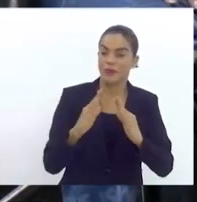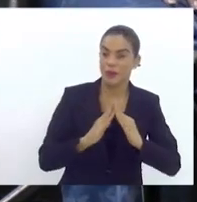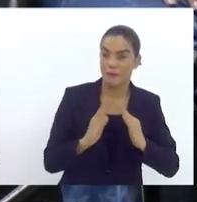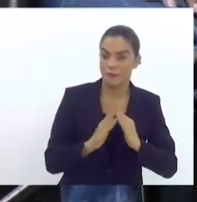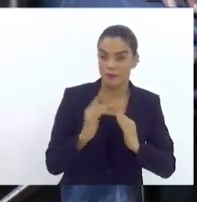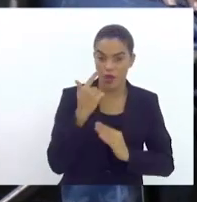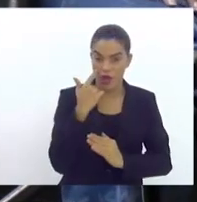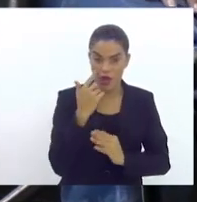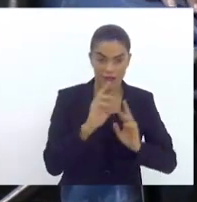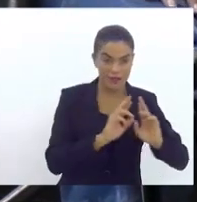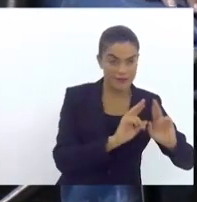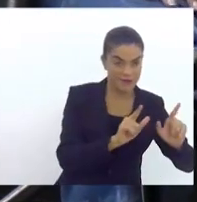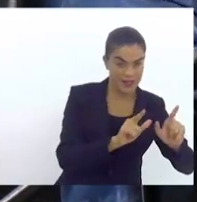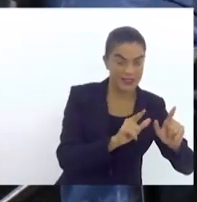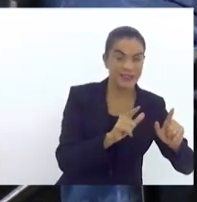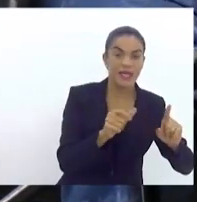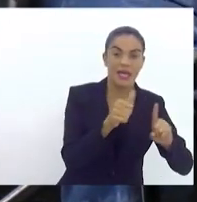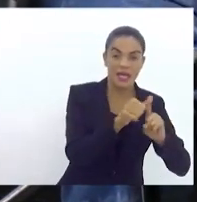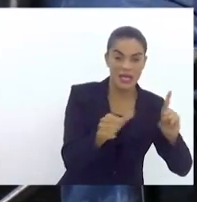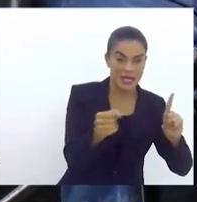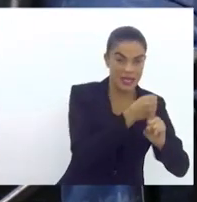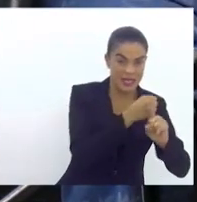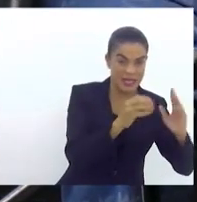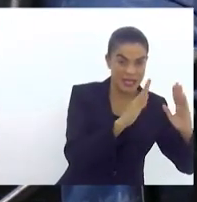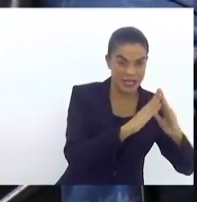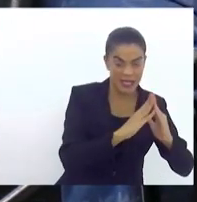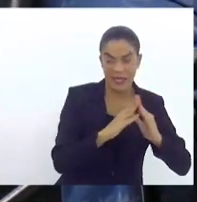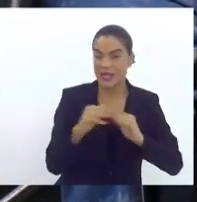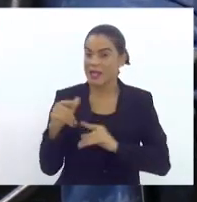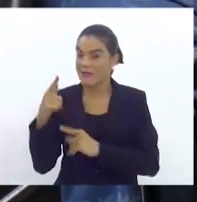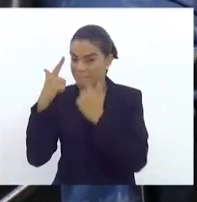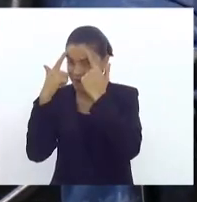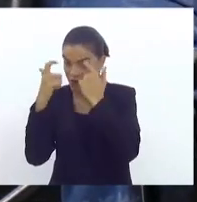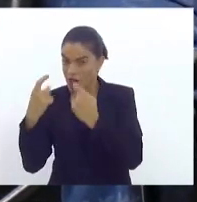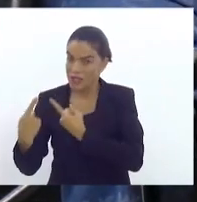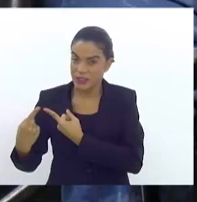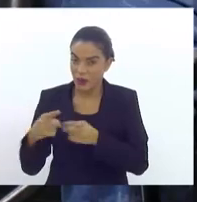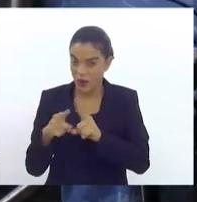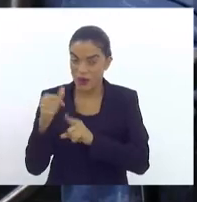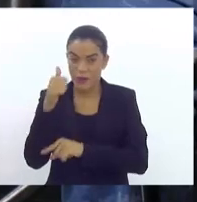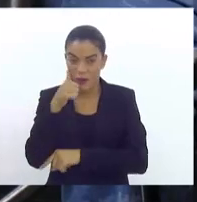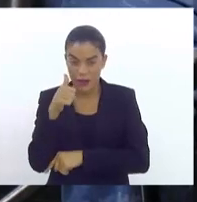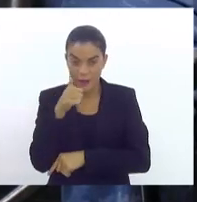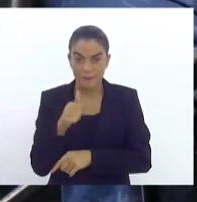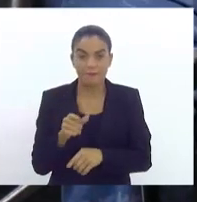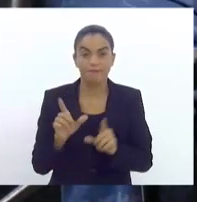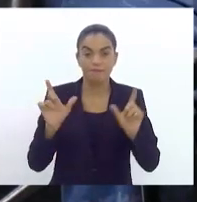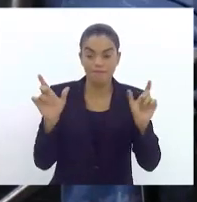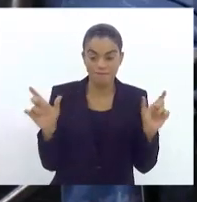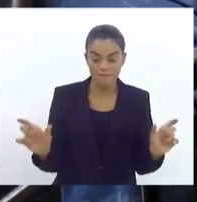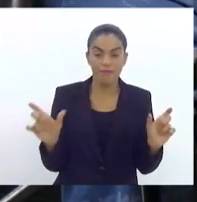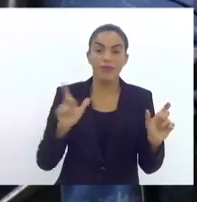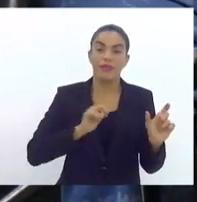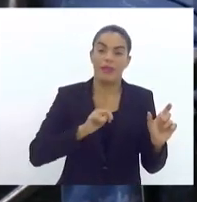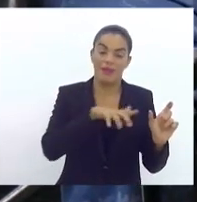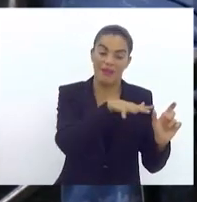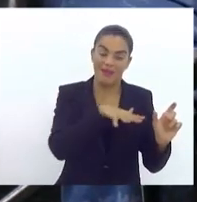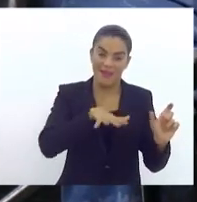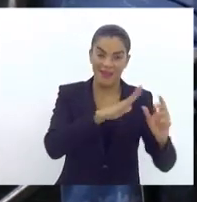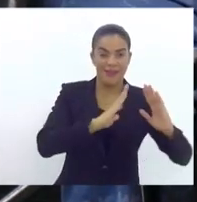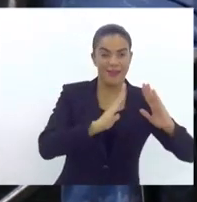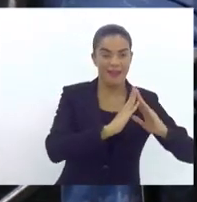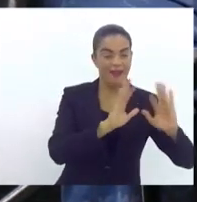dos crimes de violência doméstica para os crimes de violência contra mulher quando estamos ali no ambiente doméstico